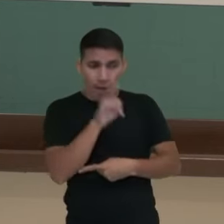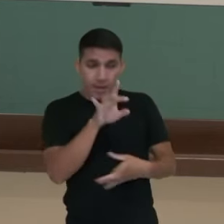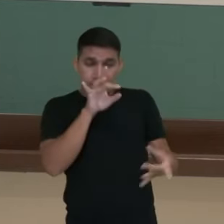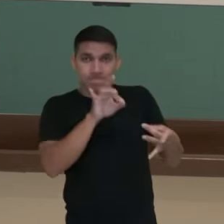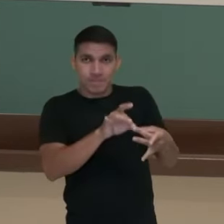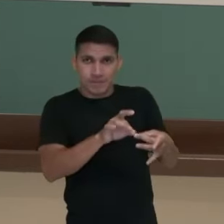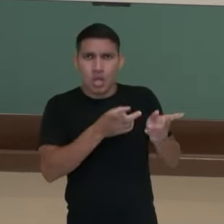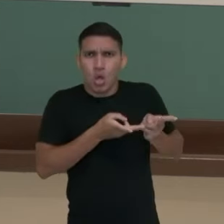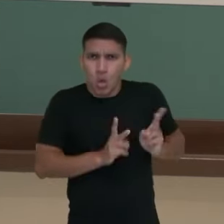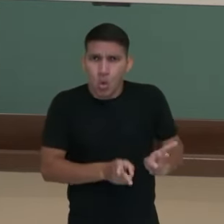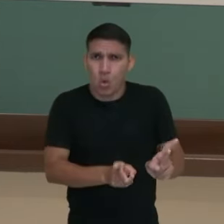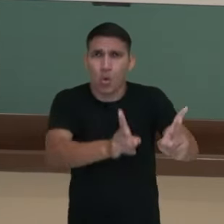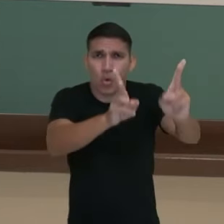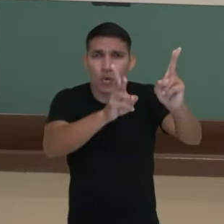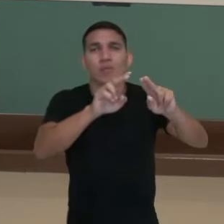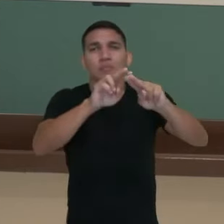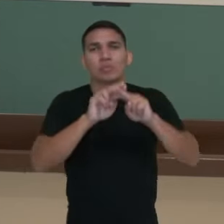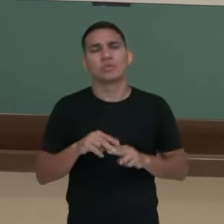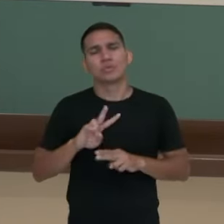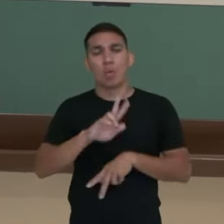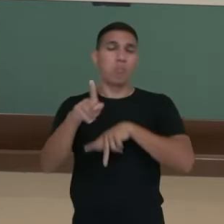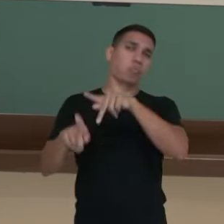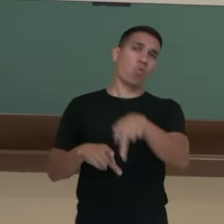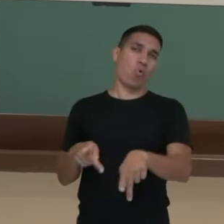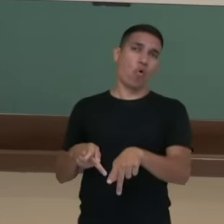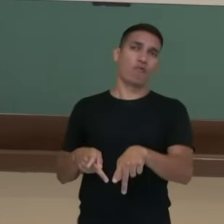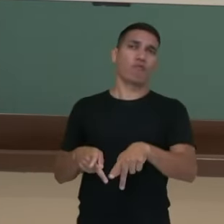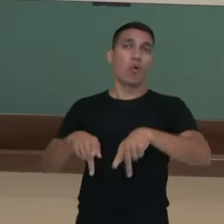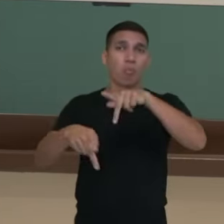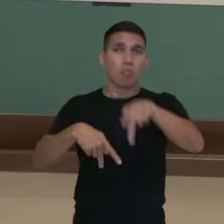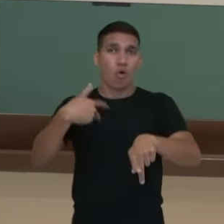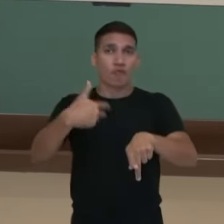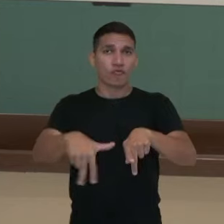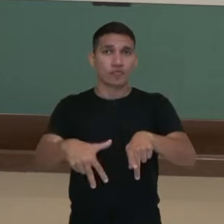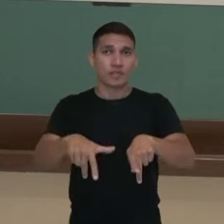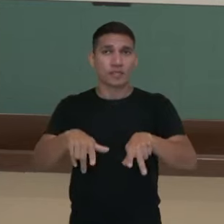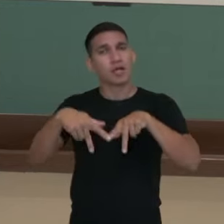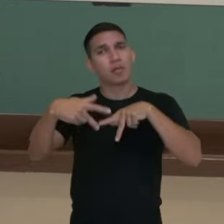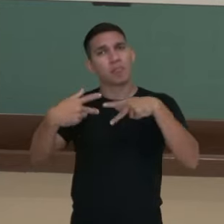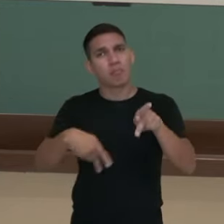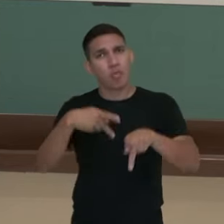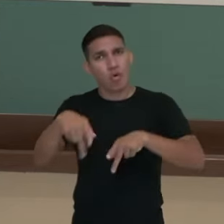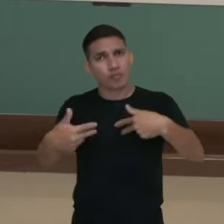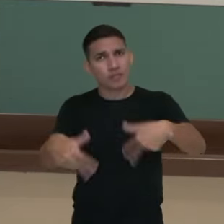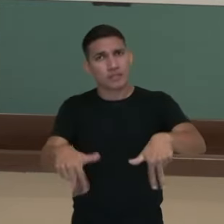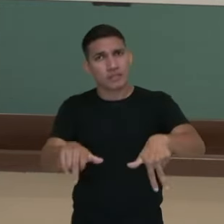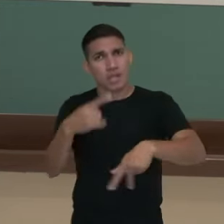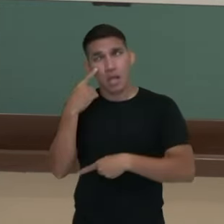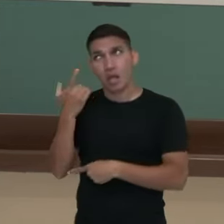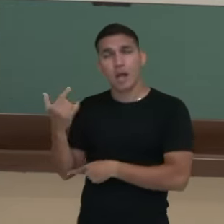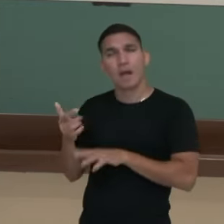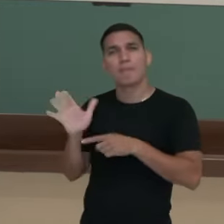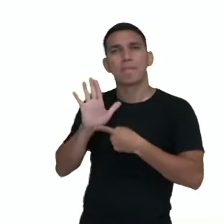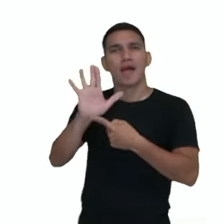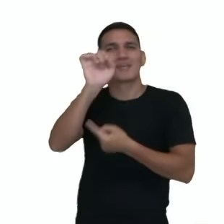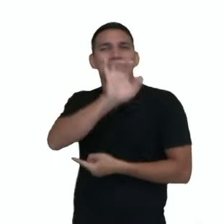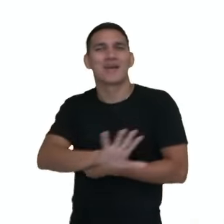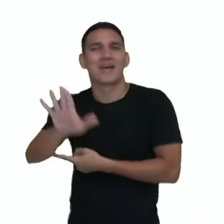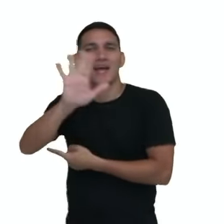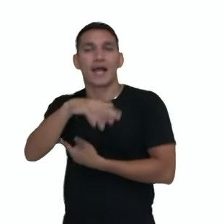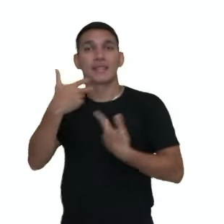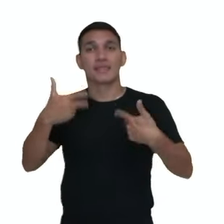de uma etnia, de um povo, por exemplo, né? Ali na nossa imagem, a gente está vendo uma imagem de